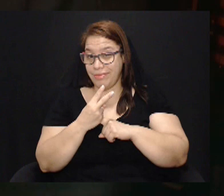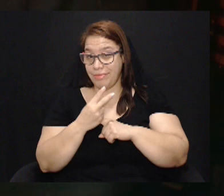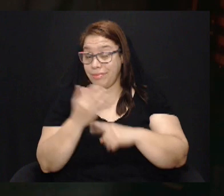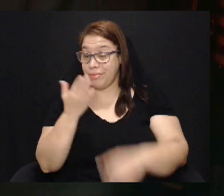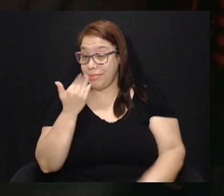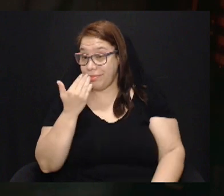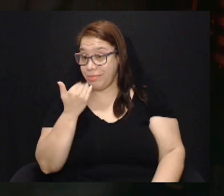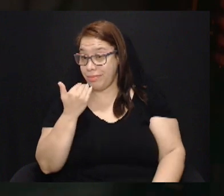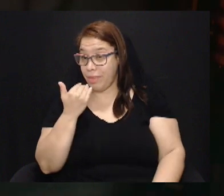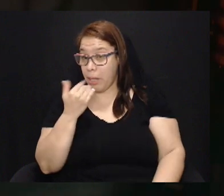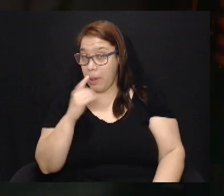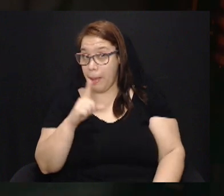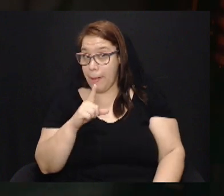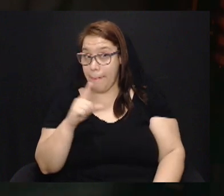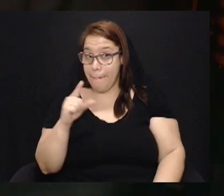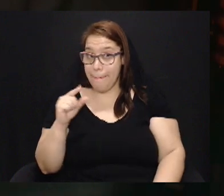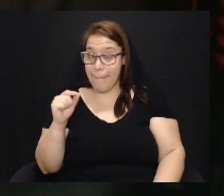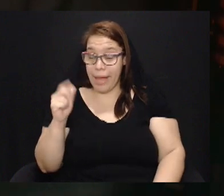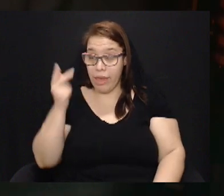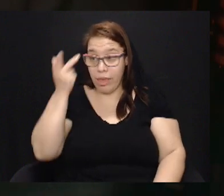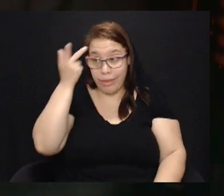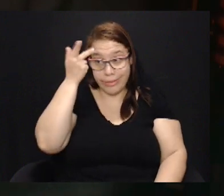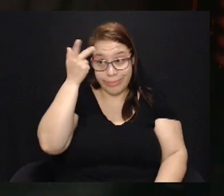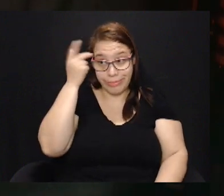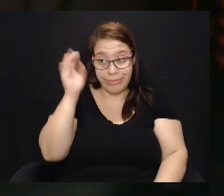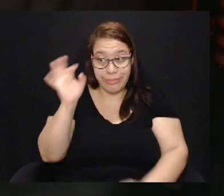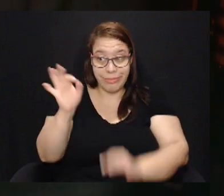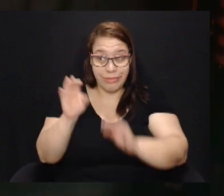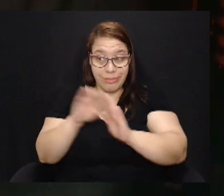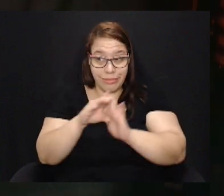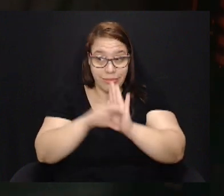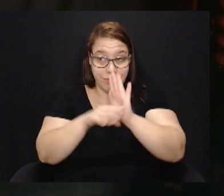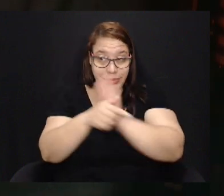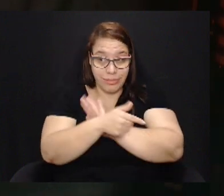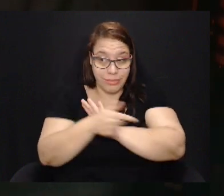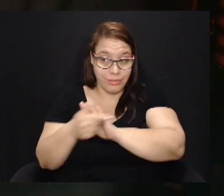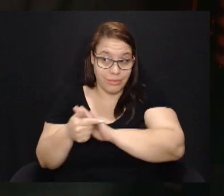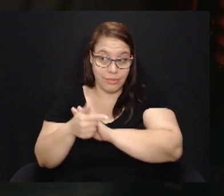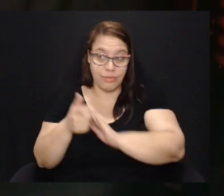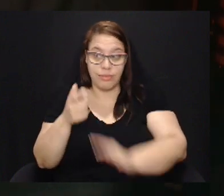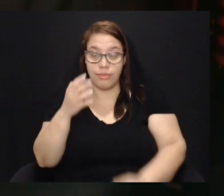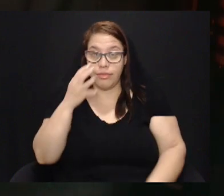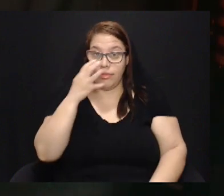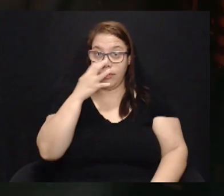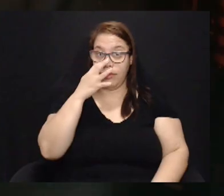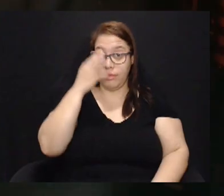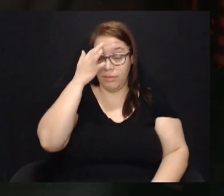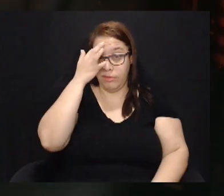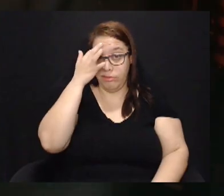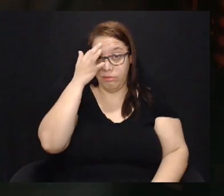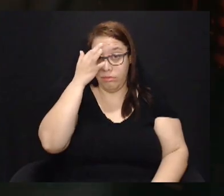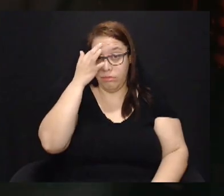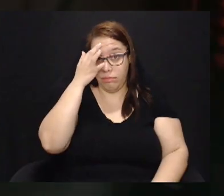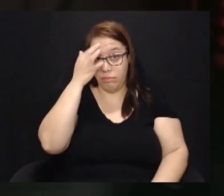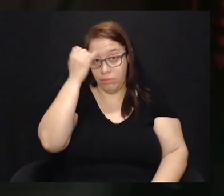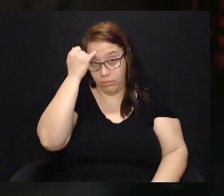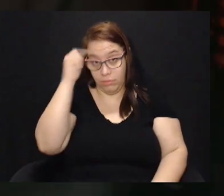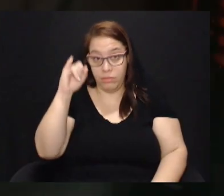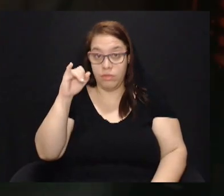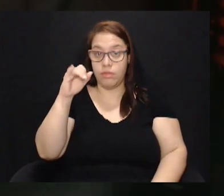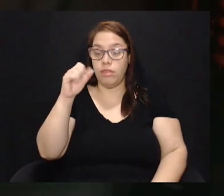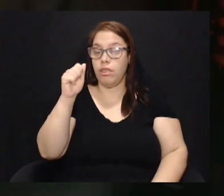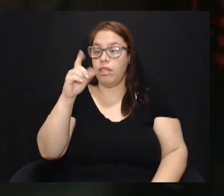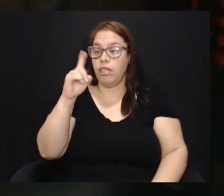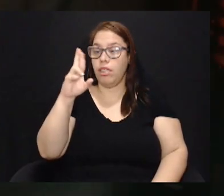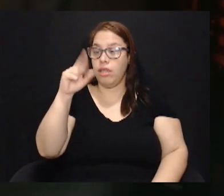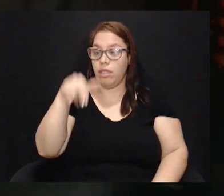fora ali do que você se programou para a semana. É impressionante como a gente dá um start, né, Adriana? Eu queria que você trouxesse